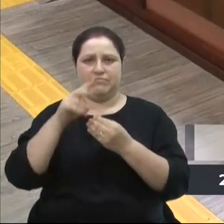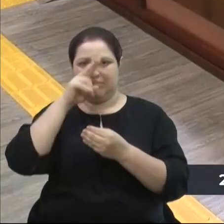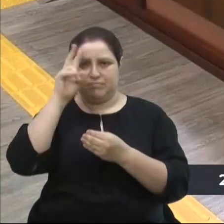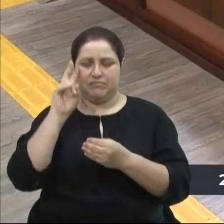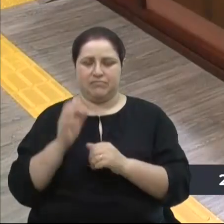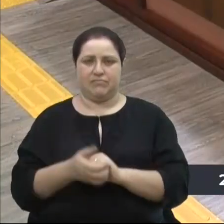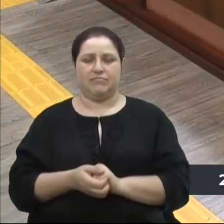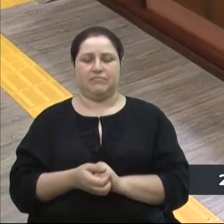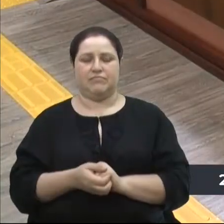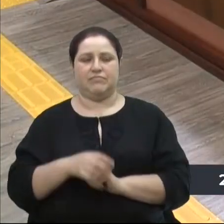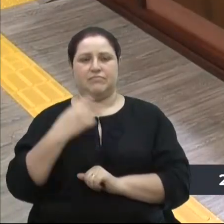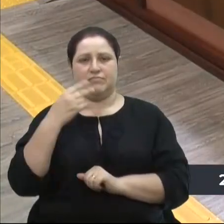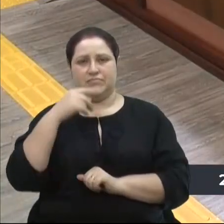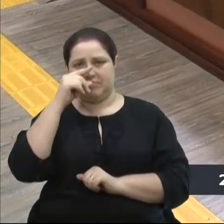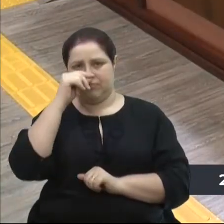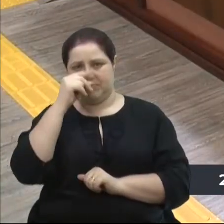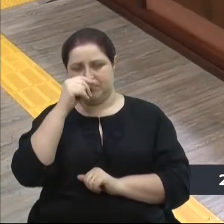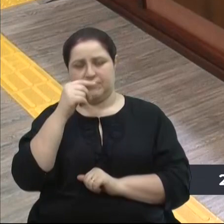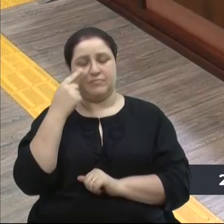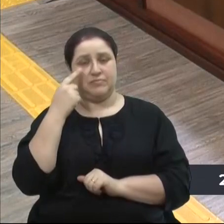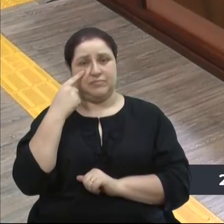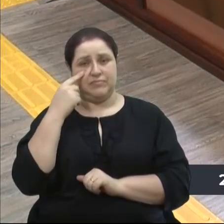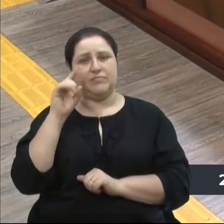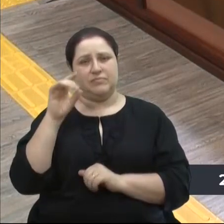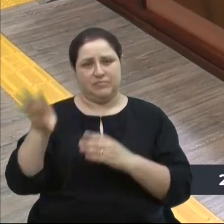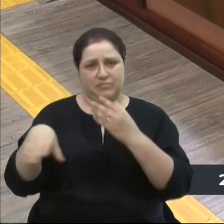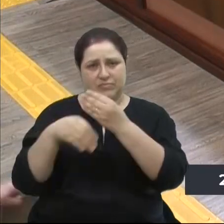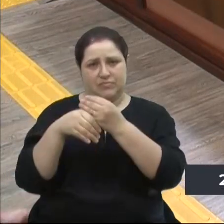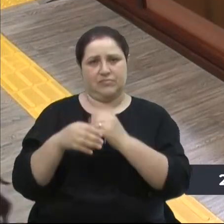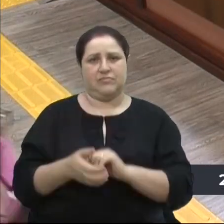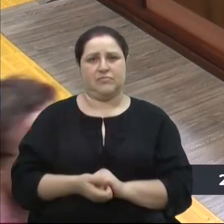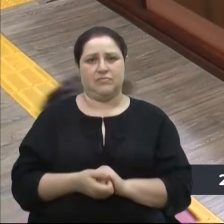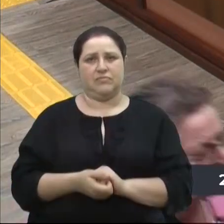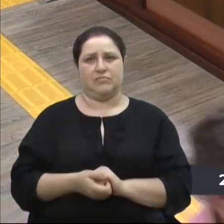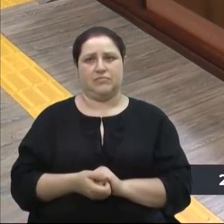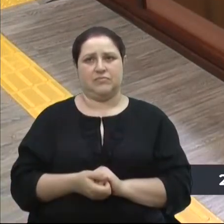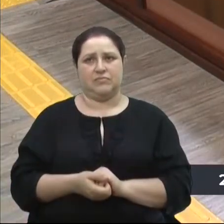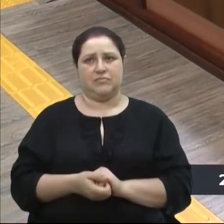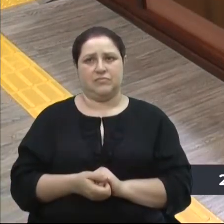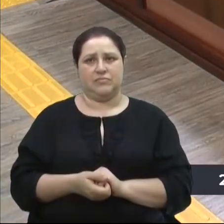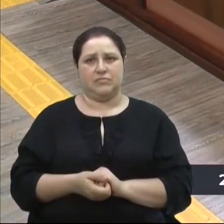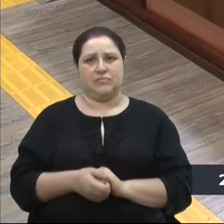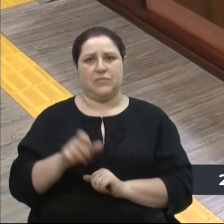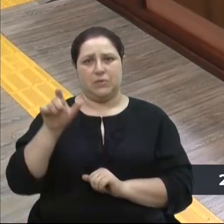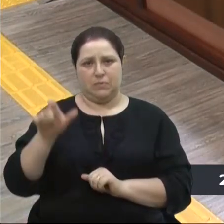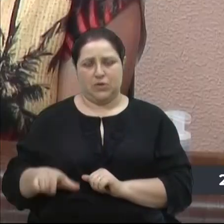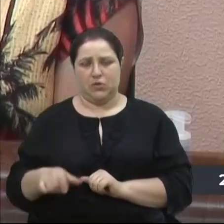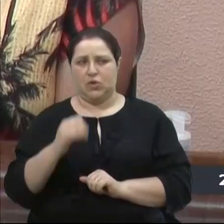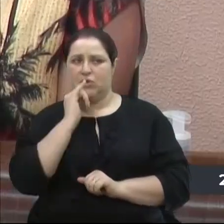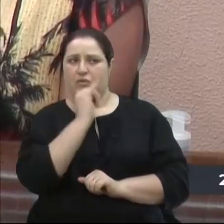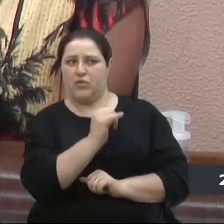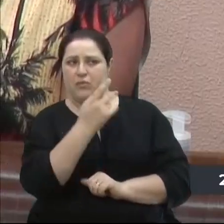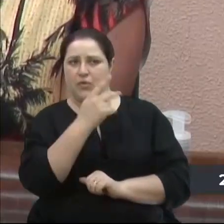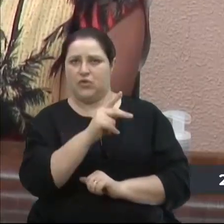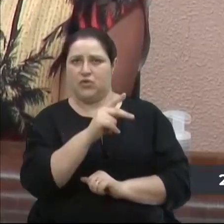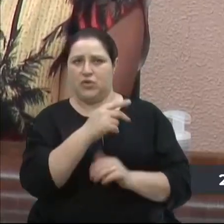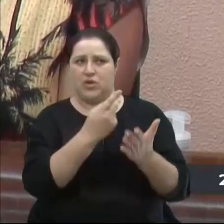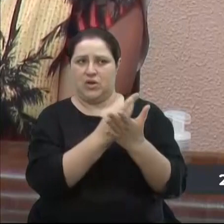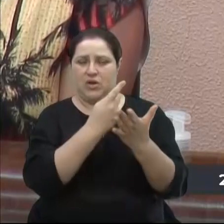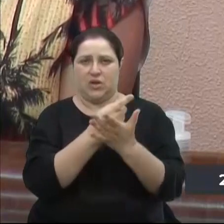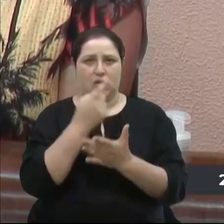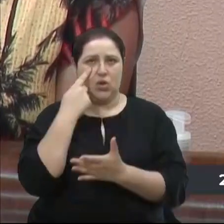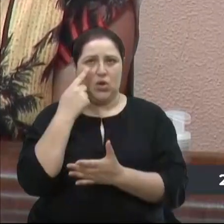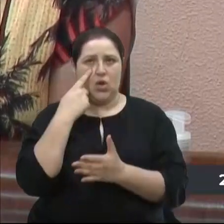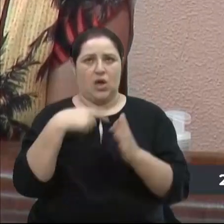Vereador Sandro, só para contribuir, a quem lhe informou, acredito que lhe informou errado. A lei do direito